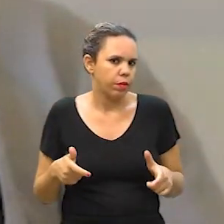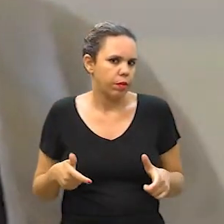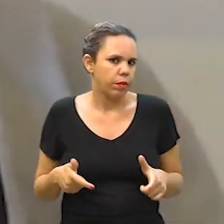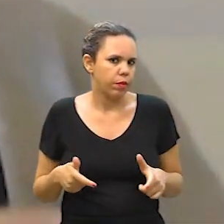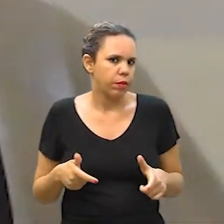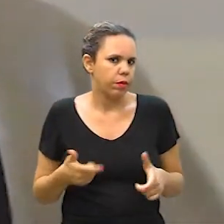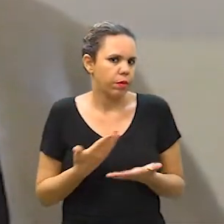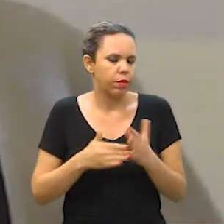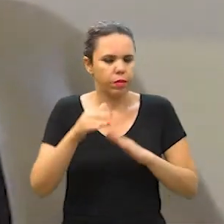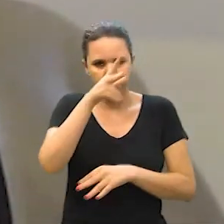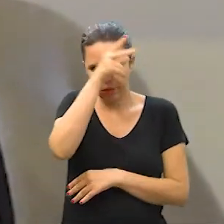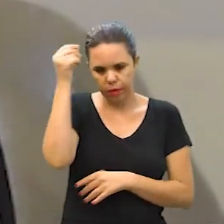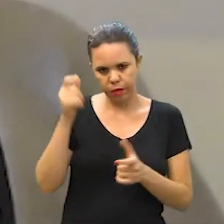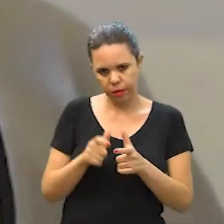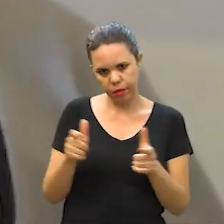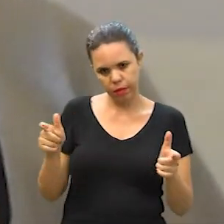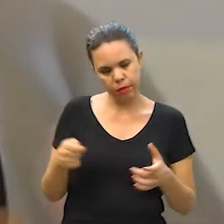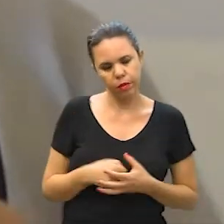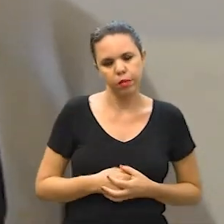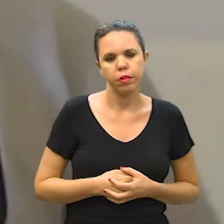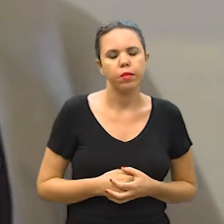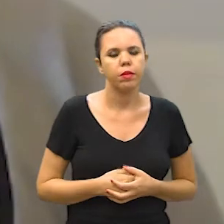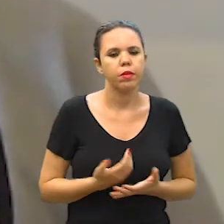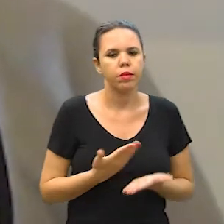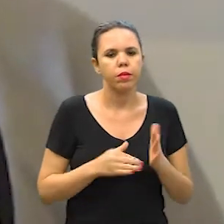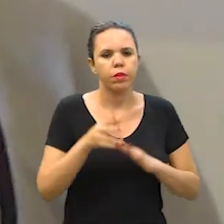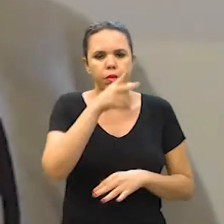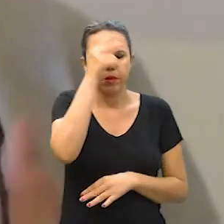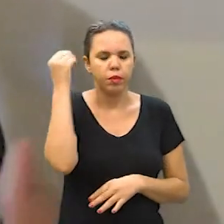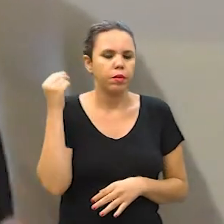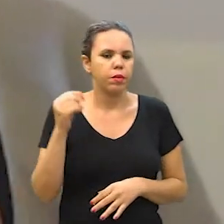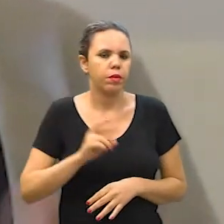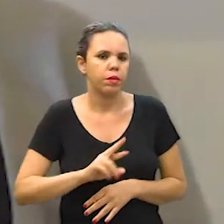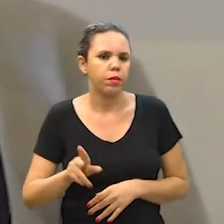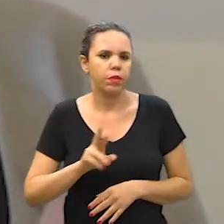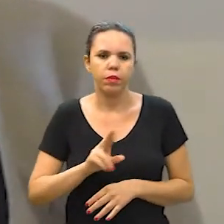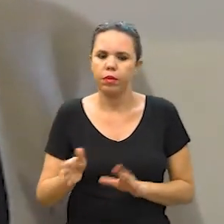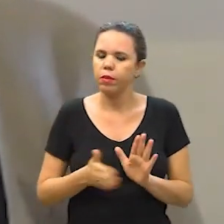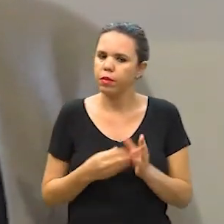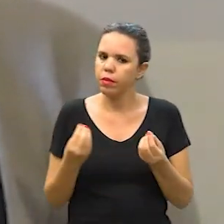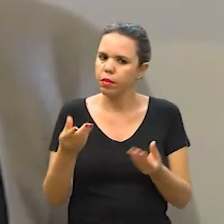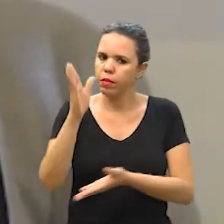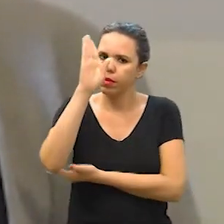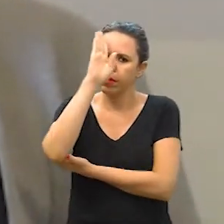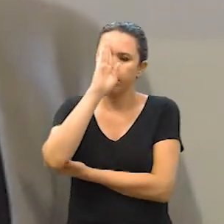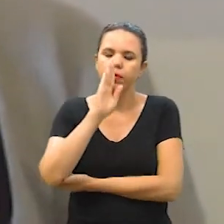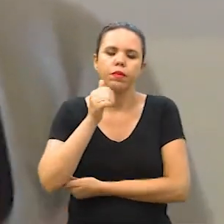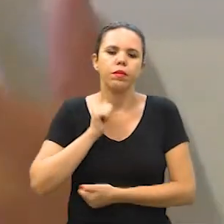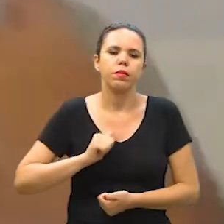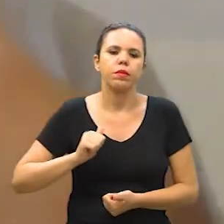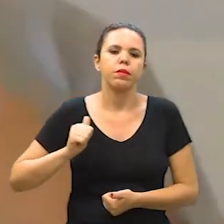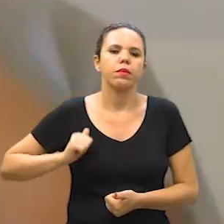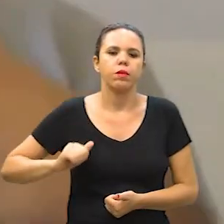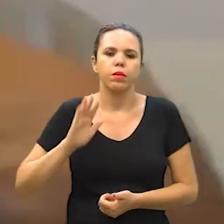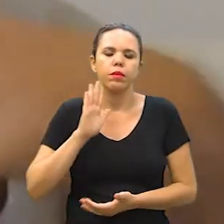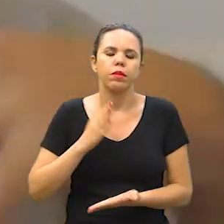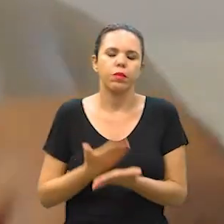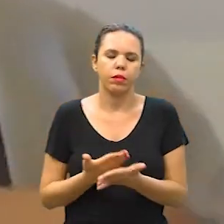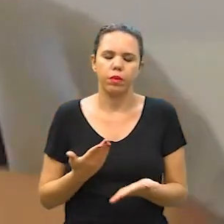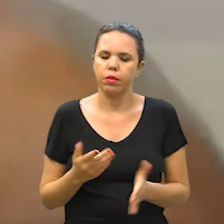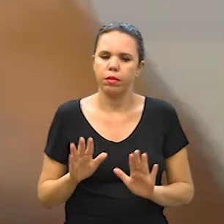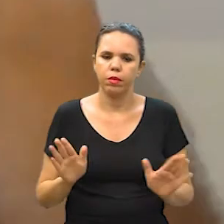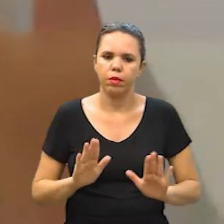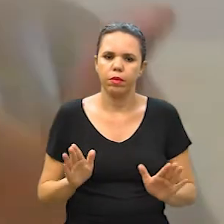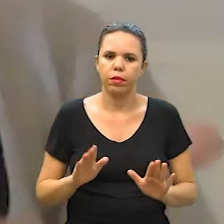na escola pública. E as escolas públicas não ofertam bolsas. Isso quer dizer que